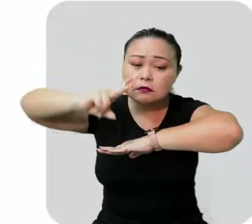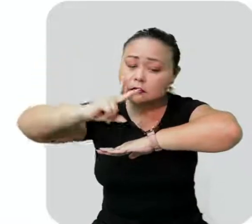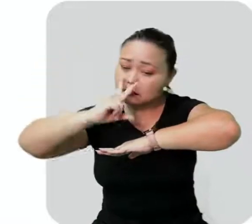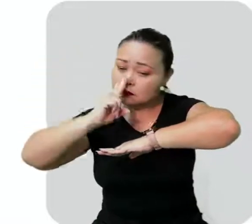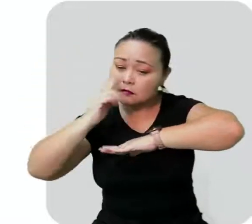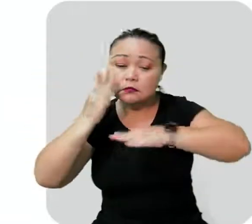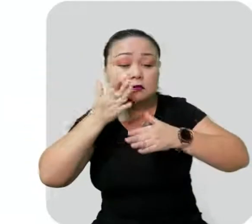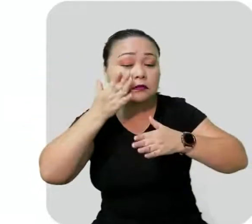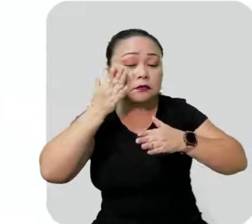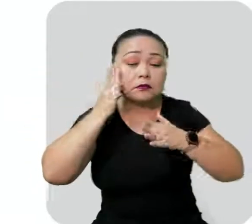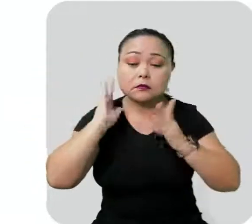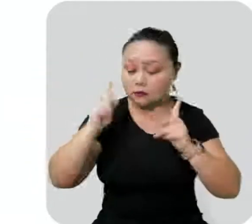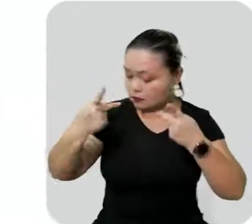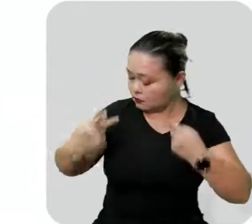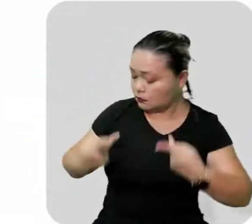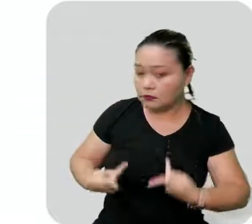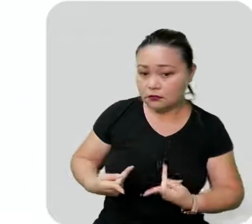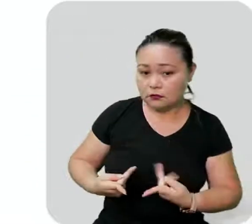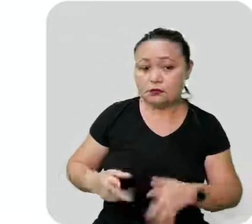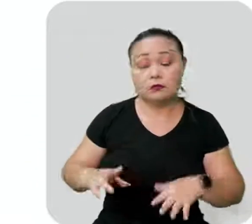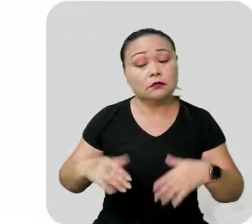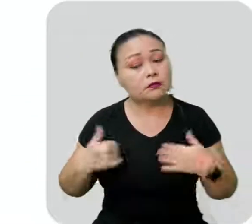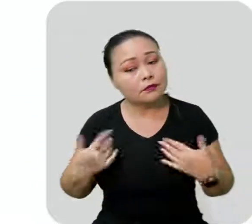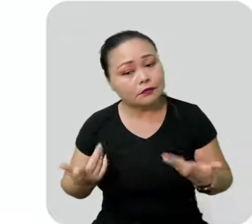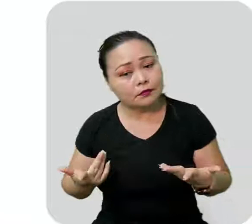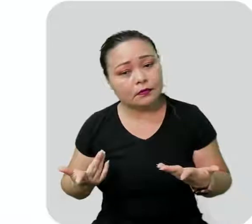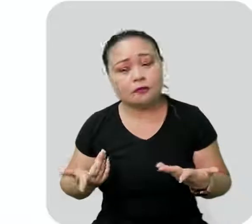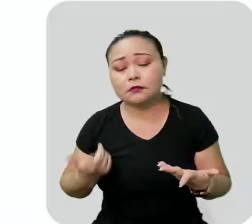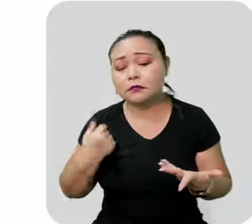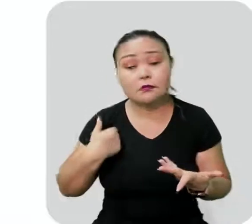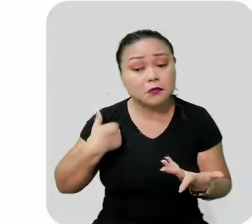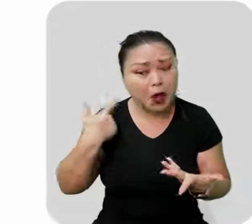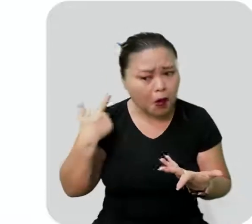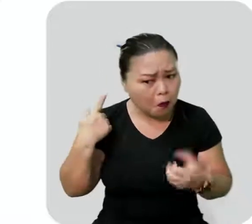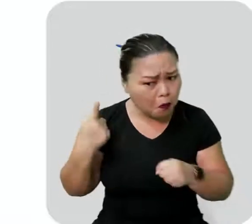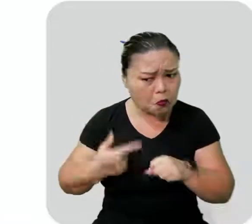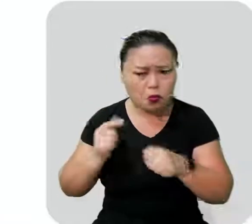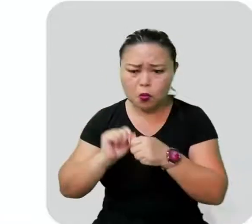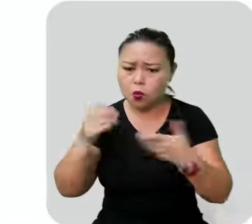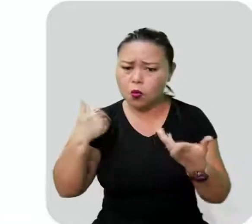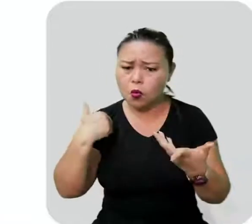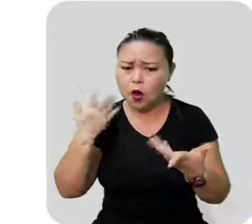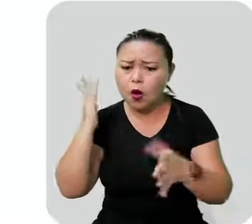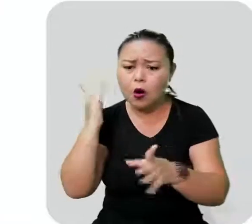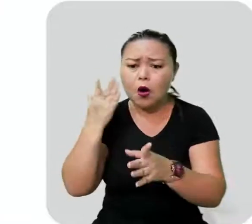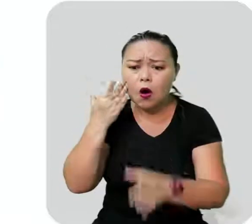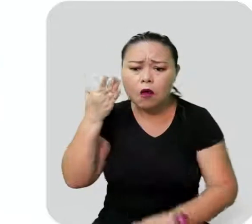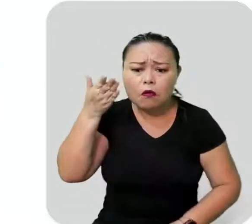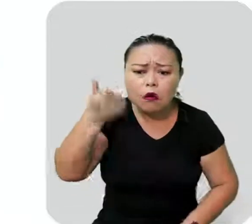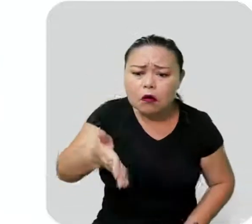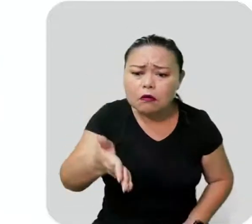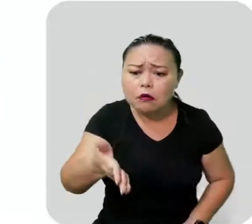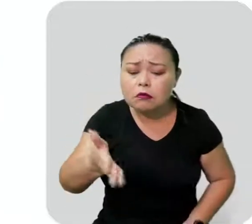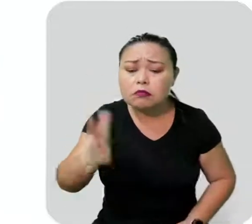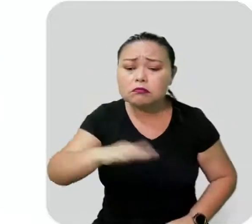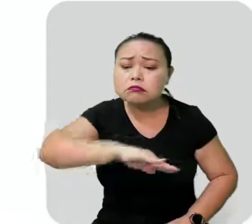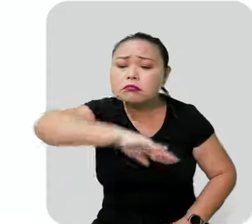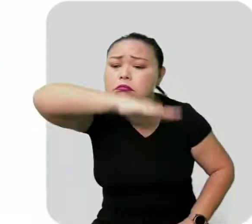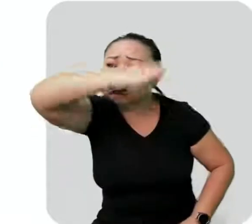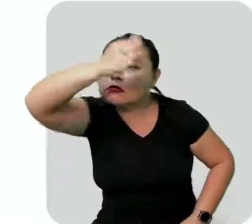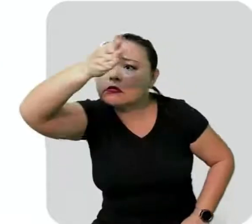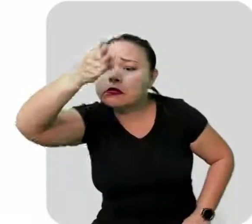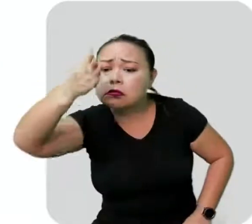rosto humano e etc cara é muito louco por você se encontra nessa montanha